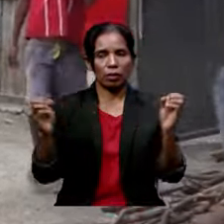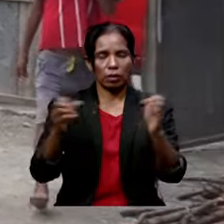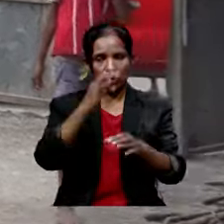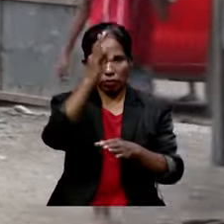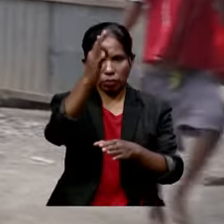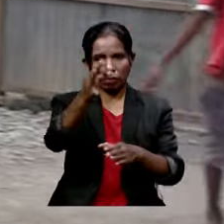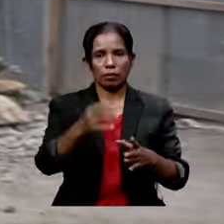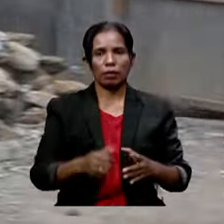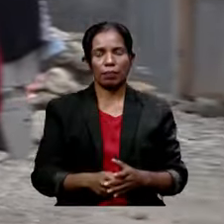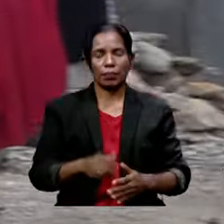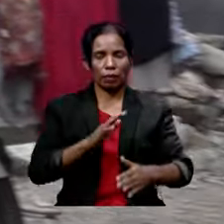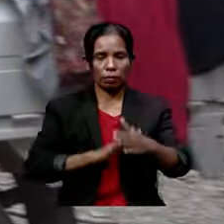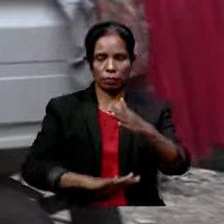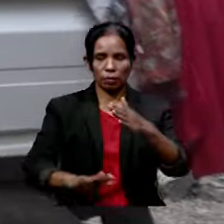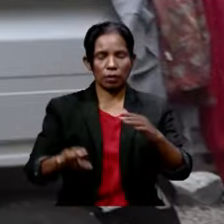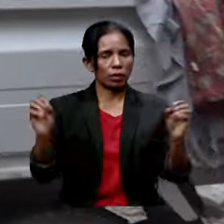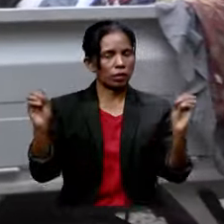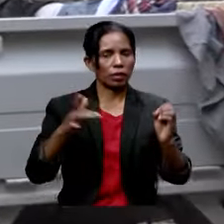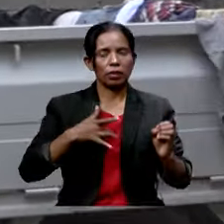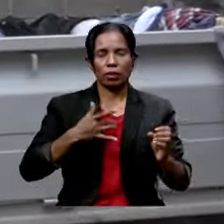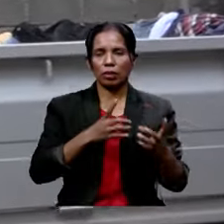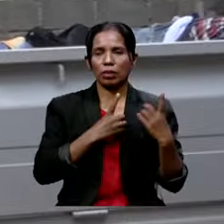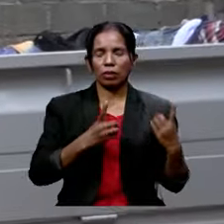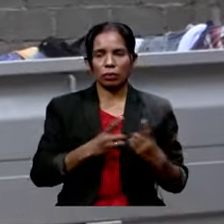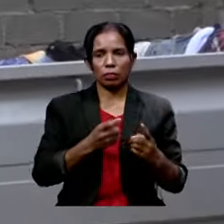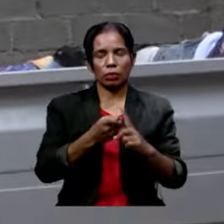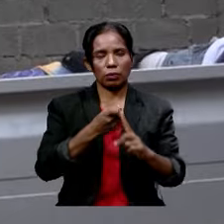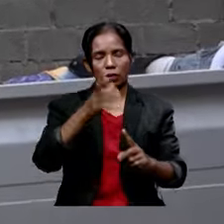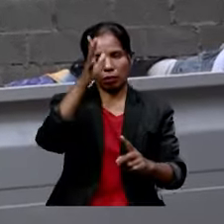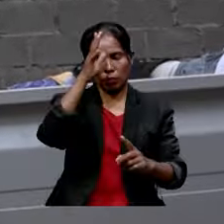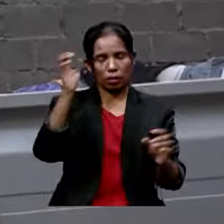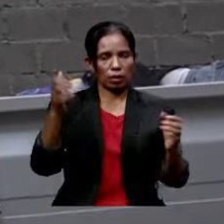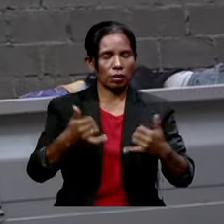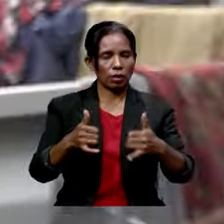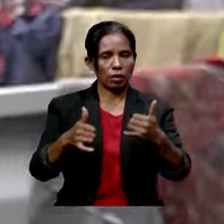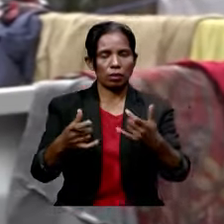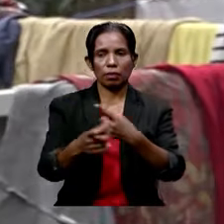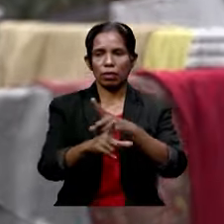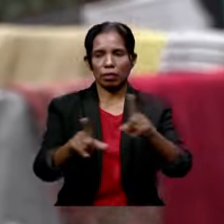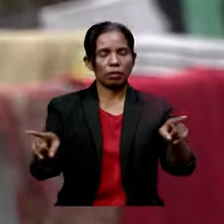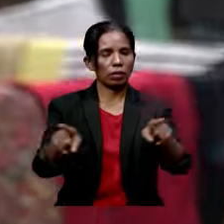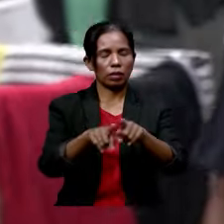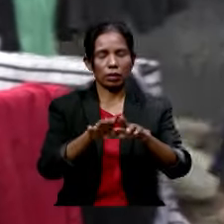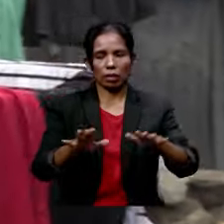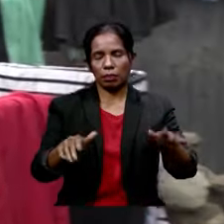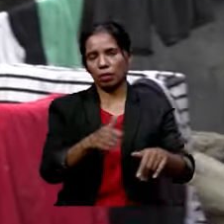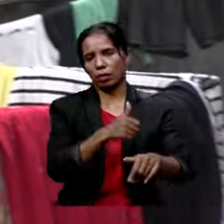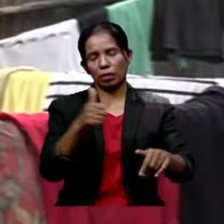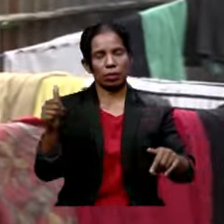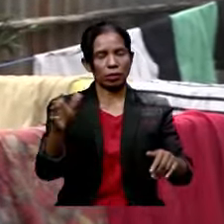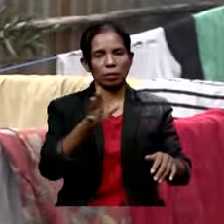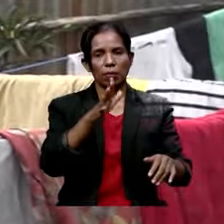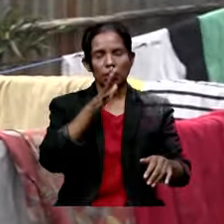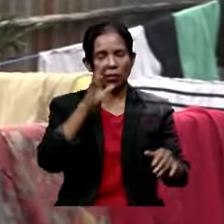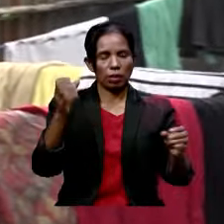futuro. Moris mai la senti domin husi aman ida no la halimar livre hanesa la barik selu tamba ina la fue